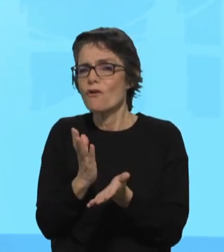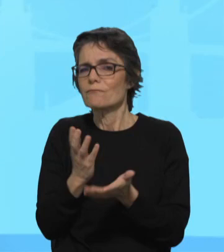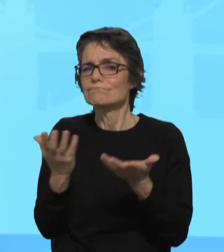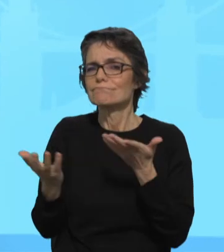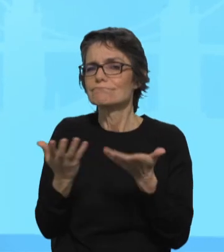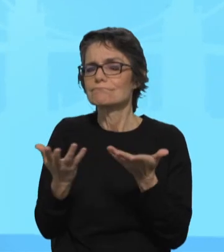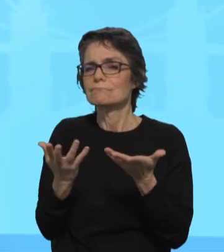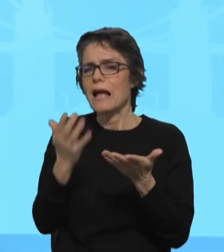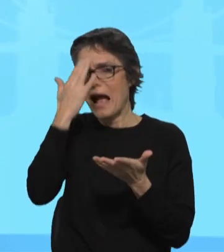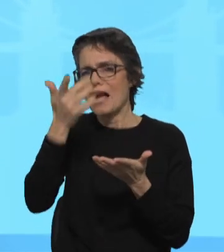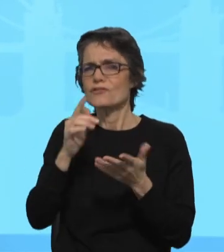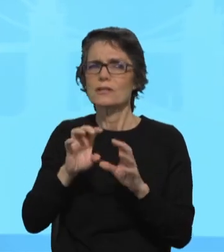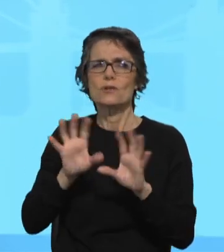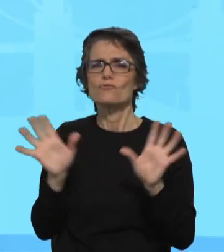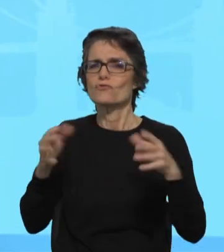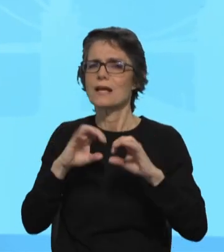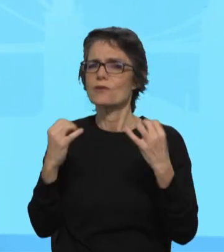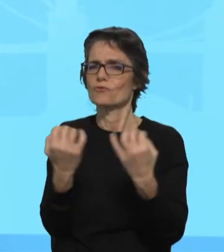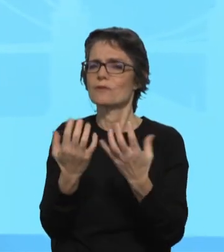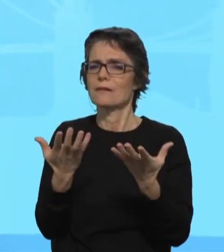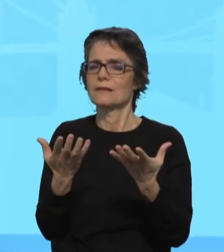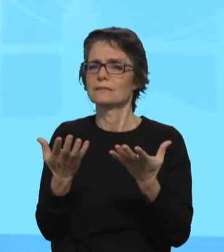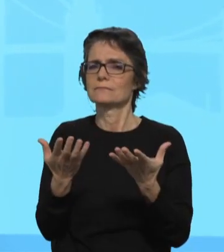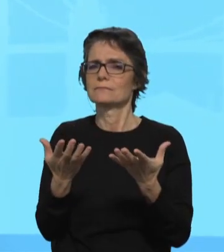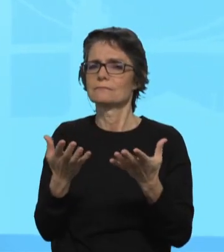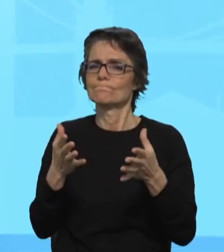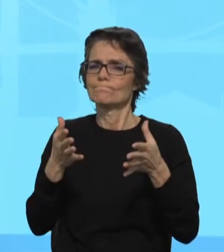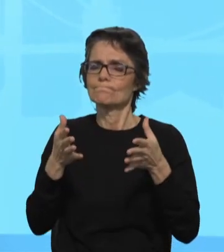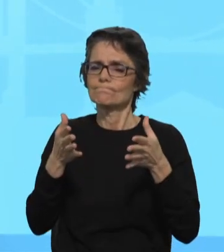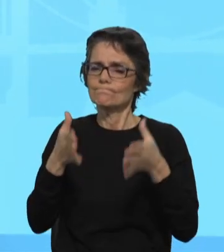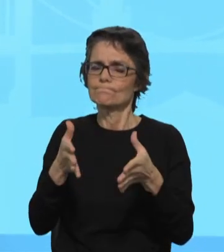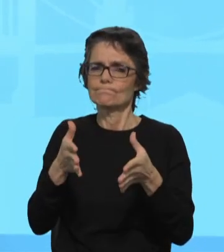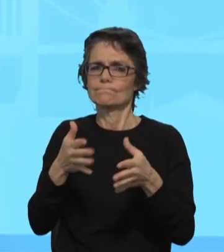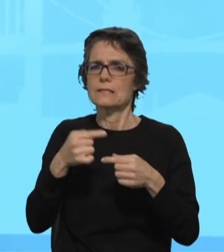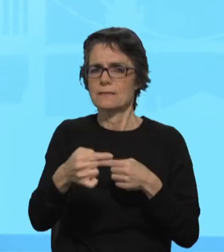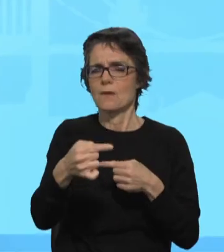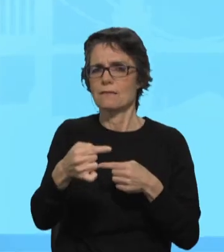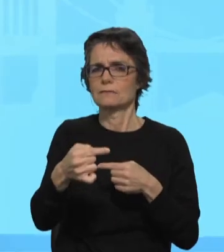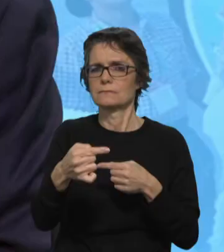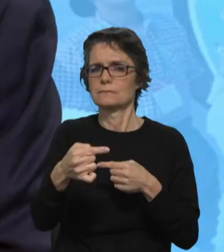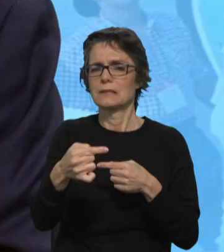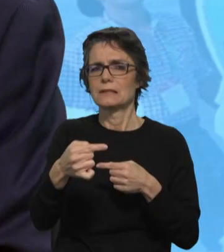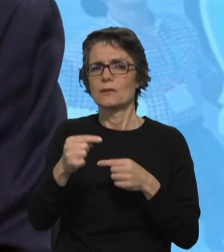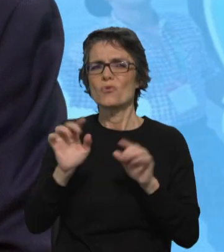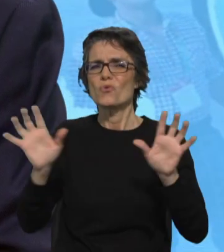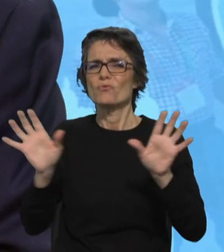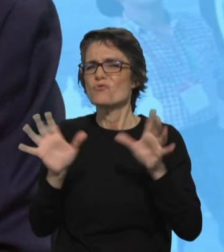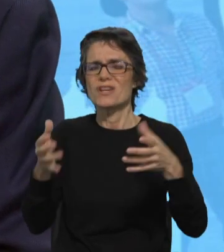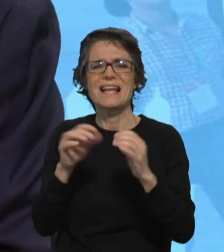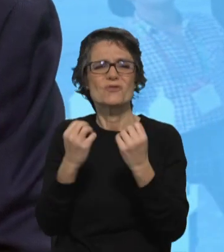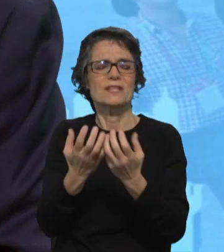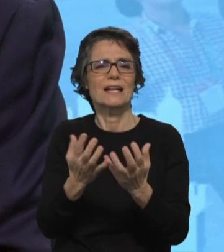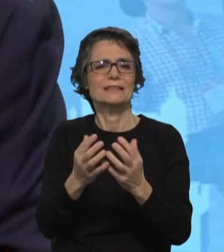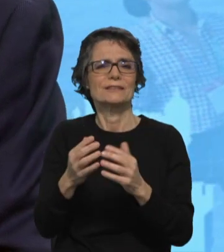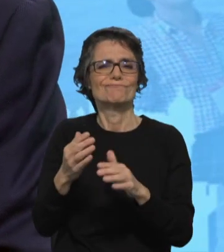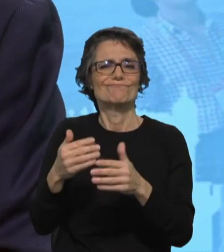com dificuldade de passar o centro desta semana e propriamente das celebrações da Páscoa para a sociedade. Eu acho que a questão é ótima,